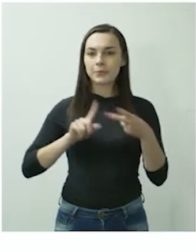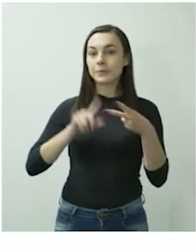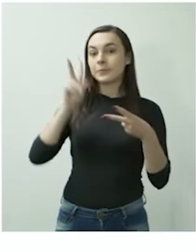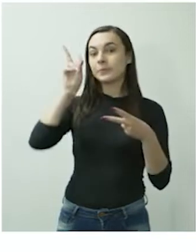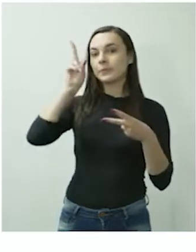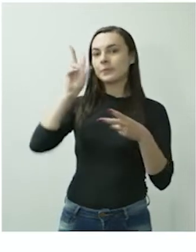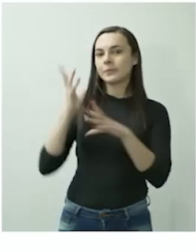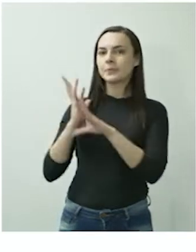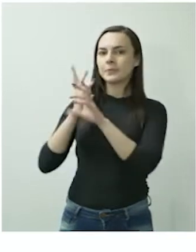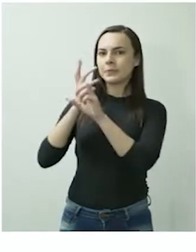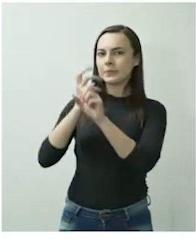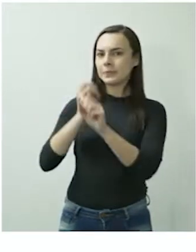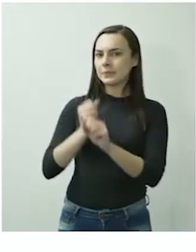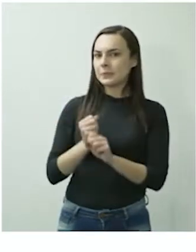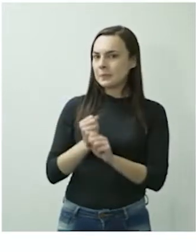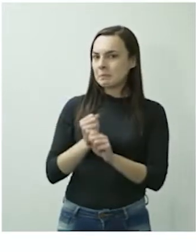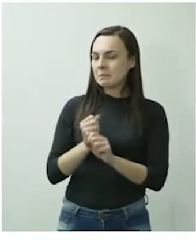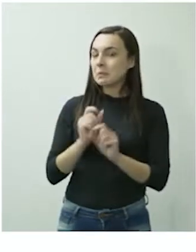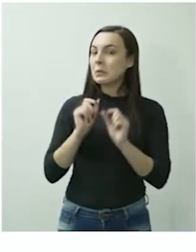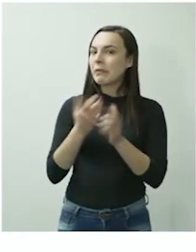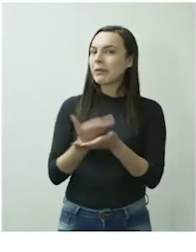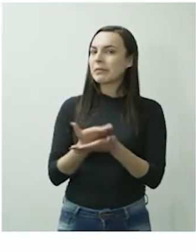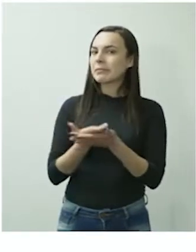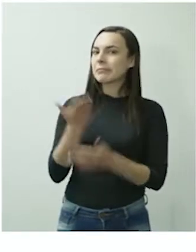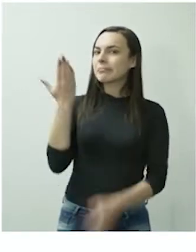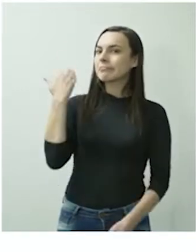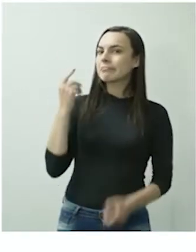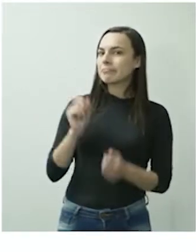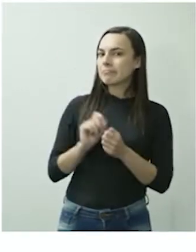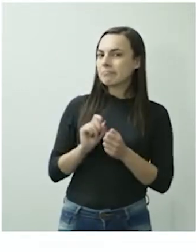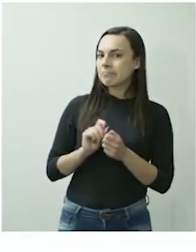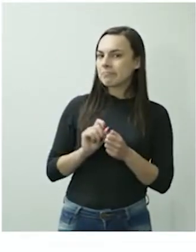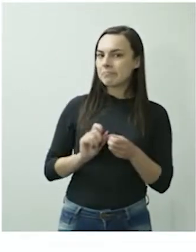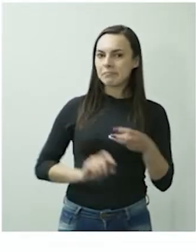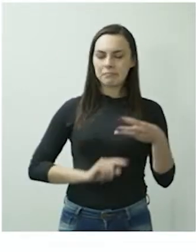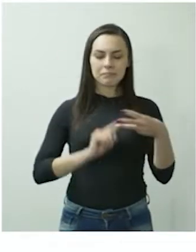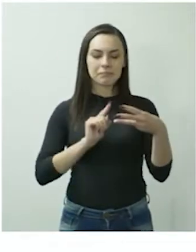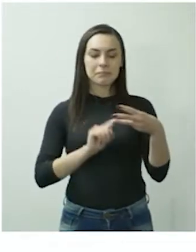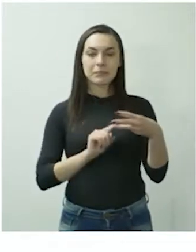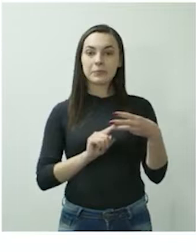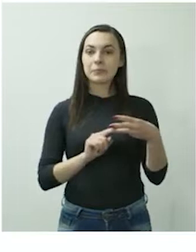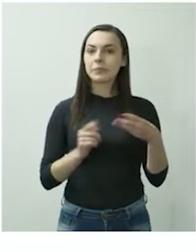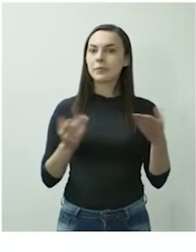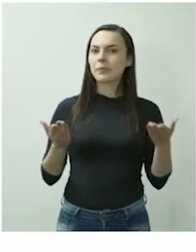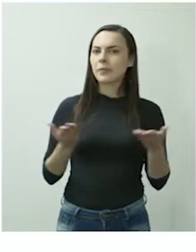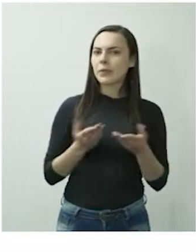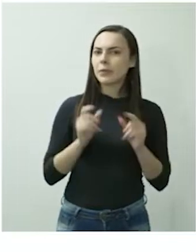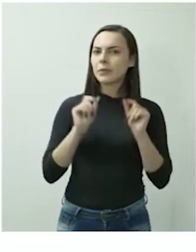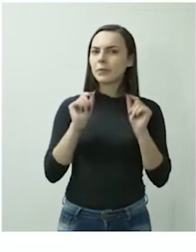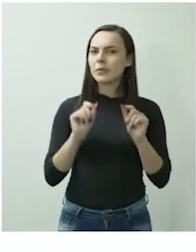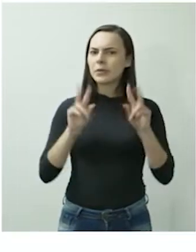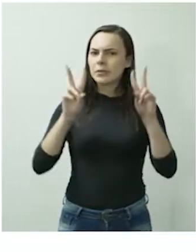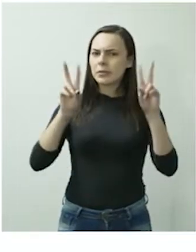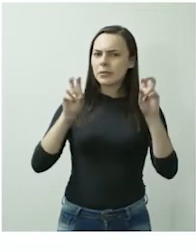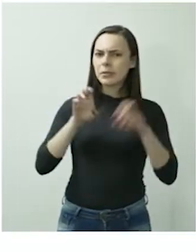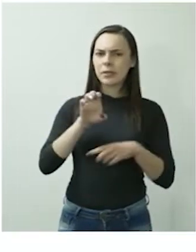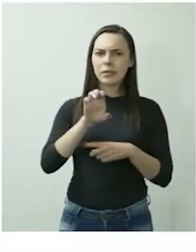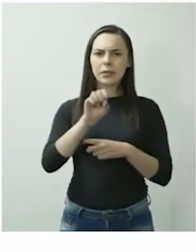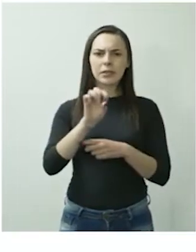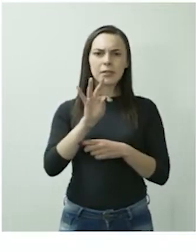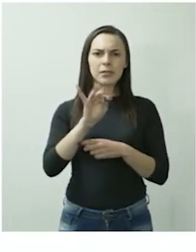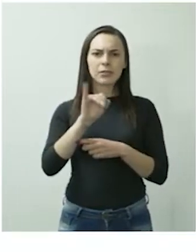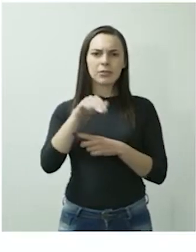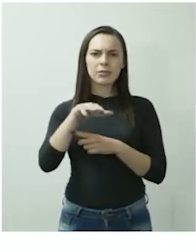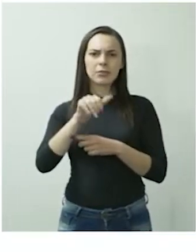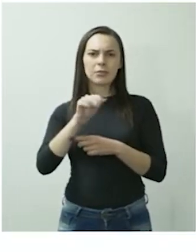recordando. O que será que trabalhamos na aula anterior? Hoje vamos falar sobre estimativa.